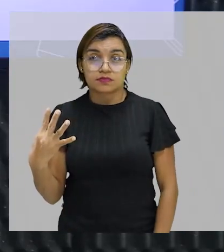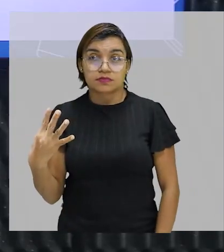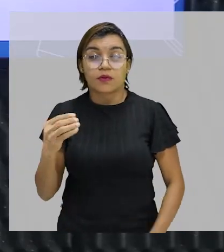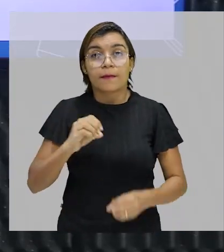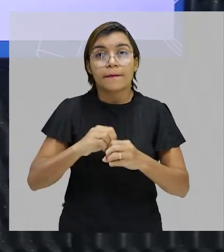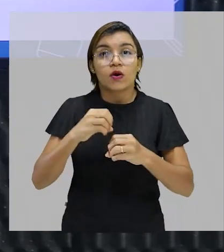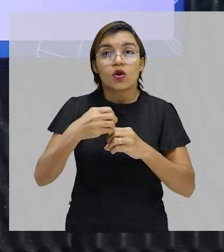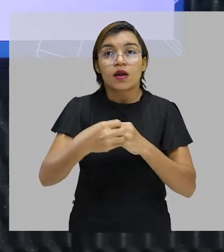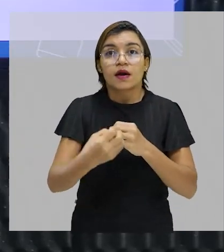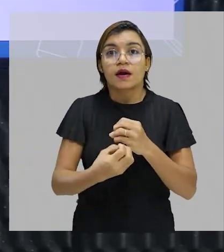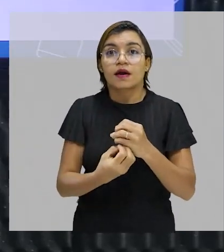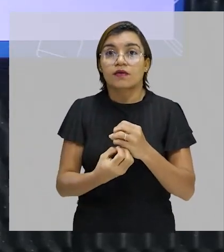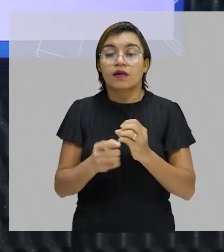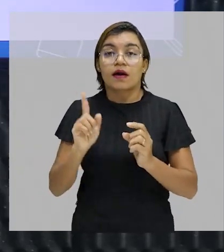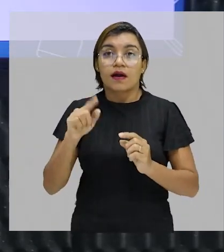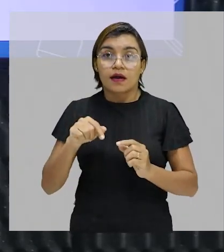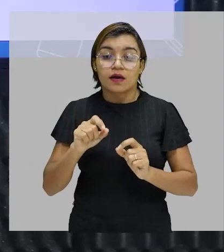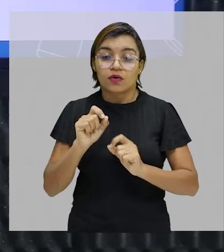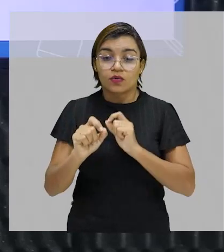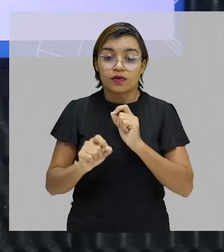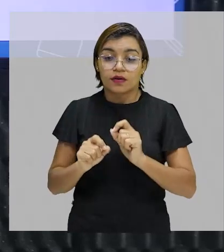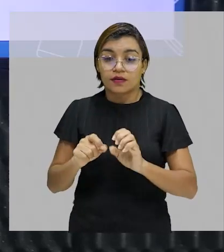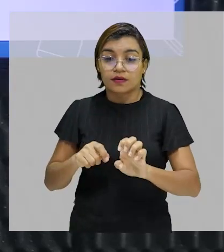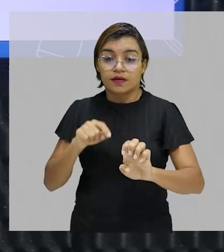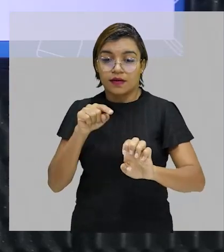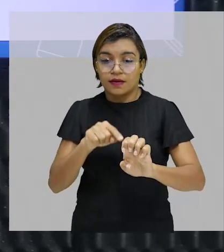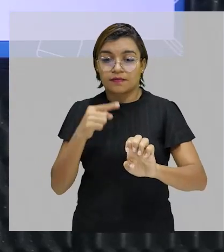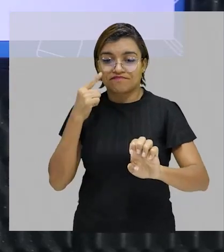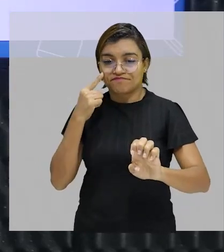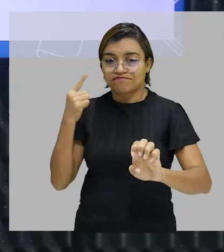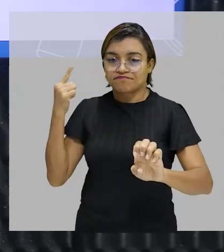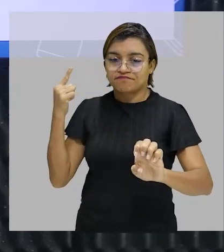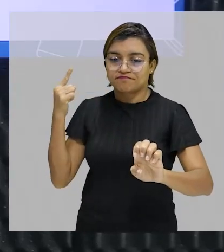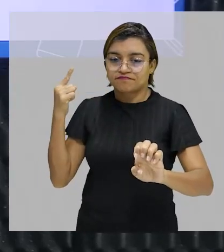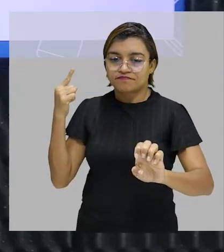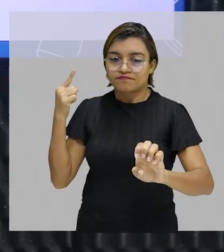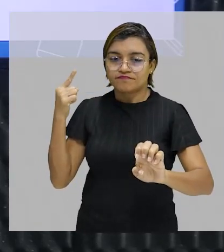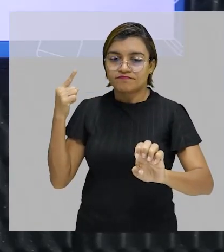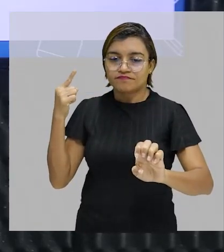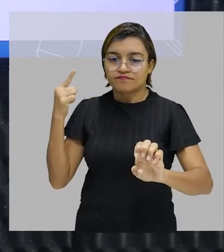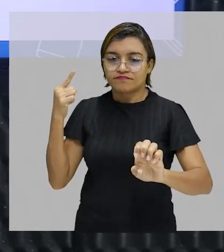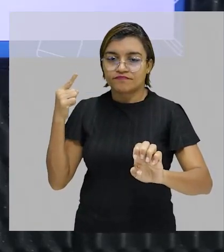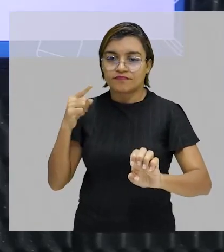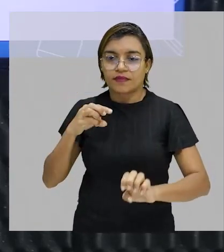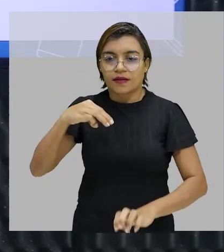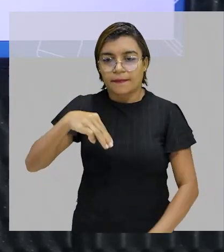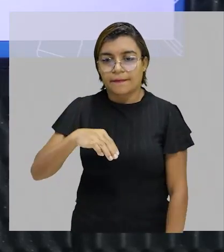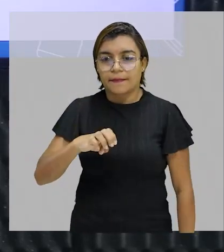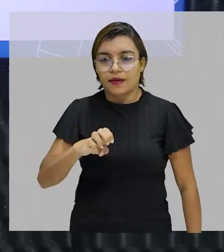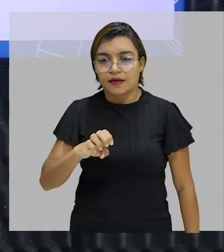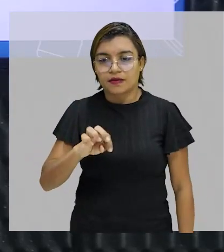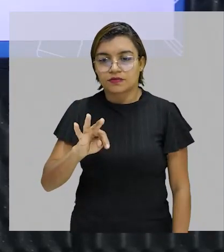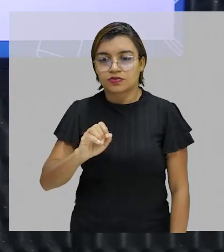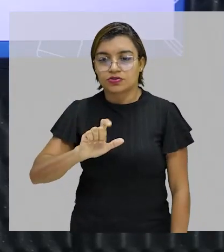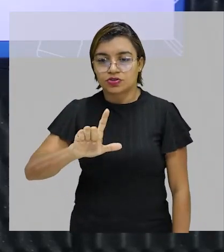molécula possível é essa destacada aqui na letra E, certo? Seria o metilbuta